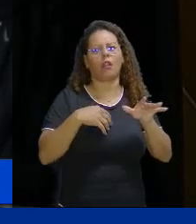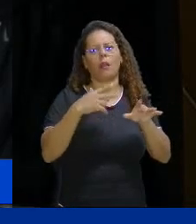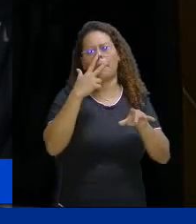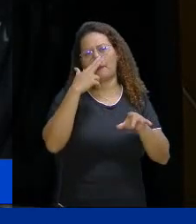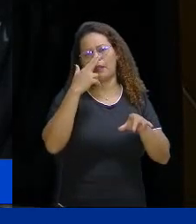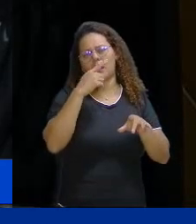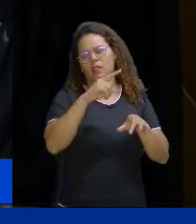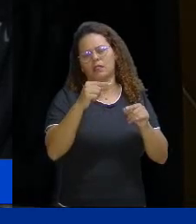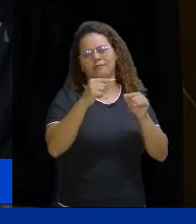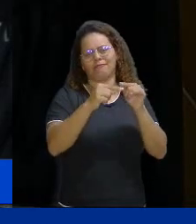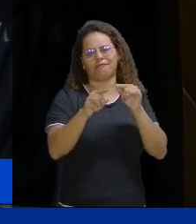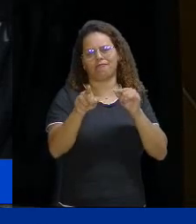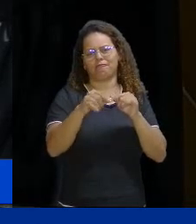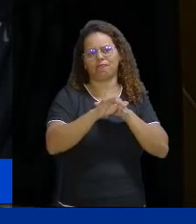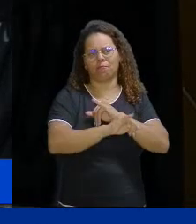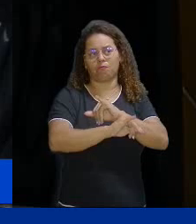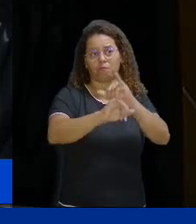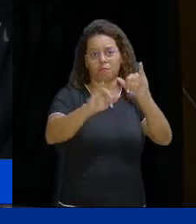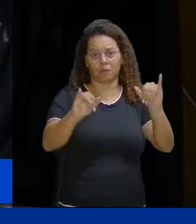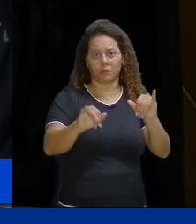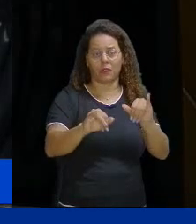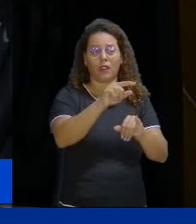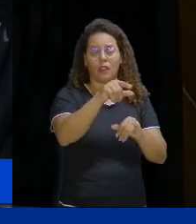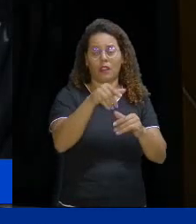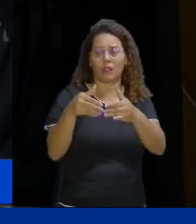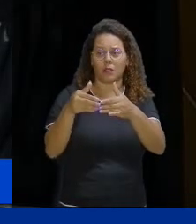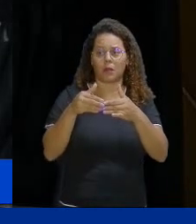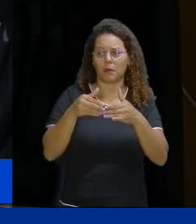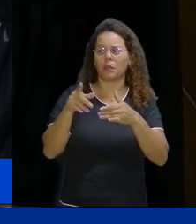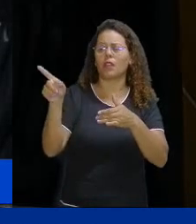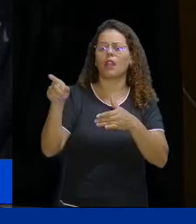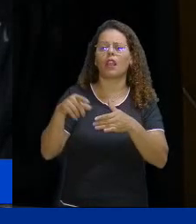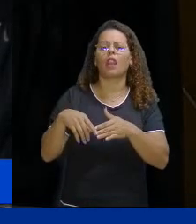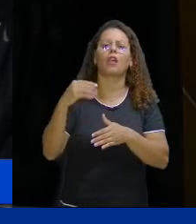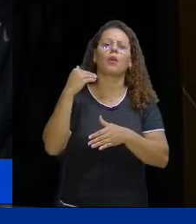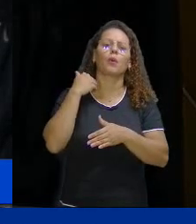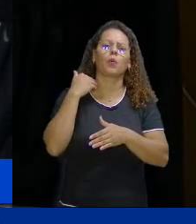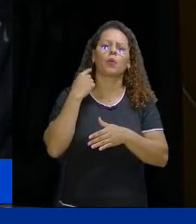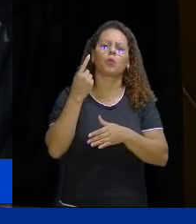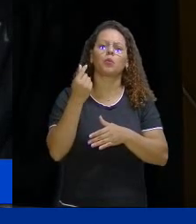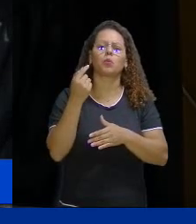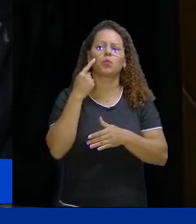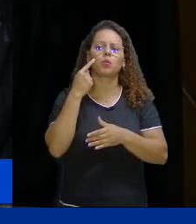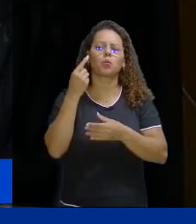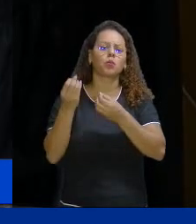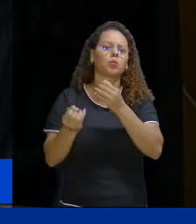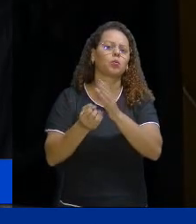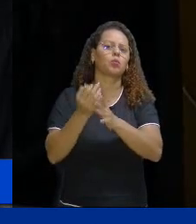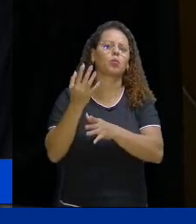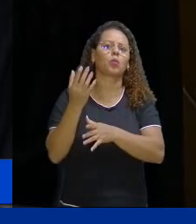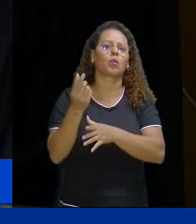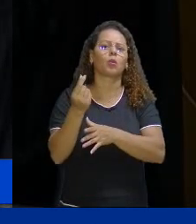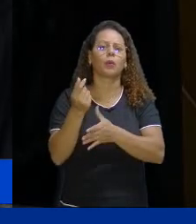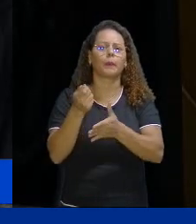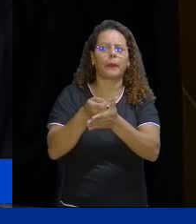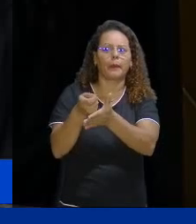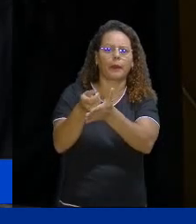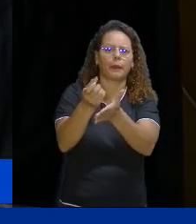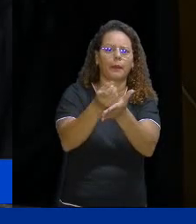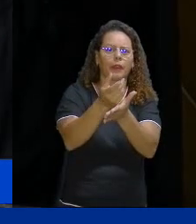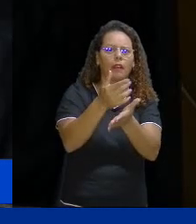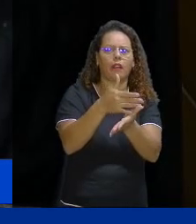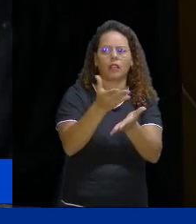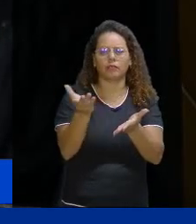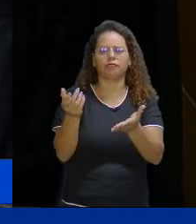proporcional. Os impetrantes também pediram a quebra de sigilo bancário das empresas envolvidas na difusão de publicidade